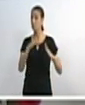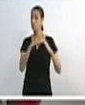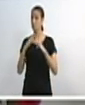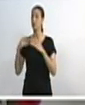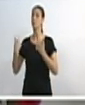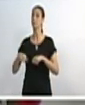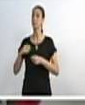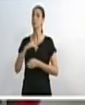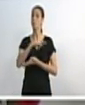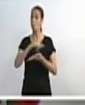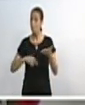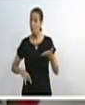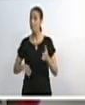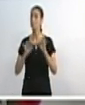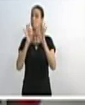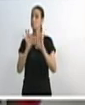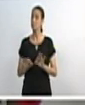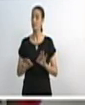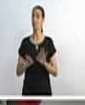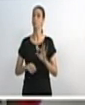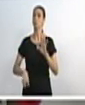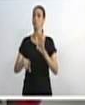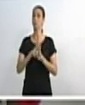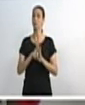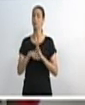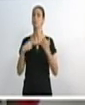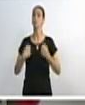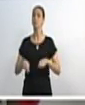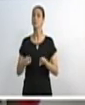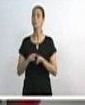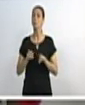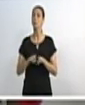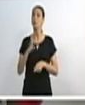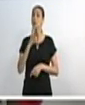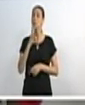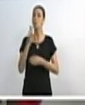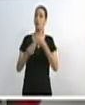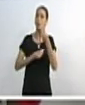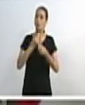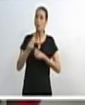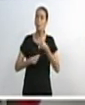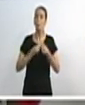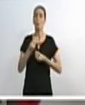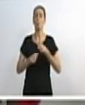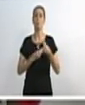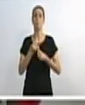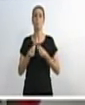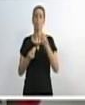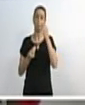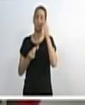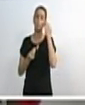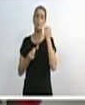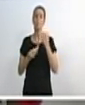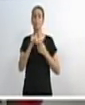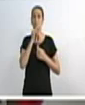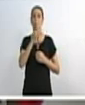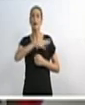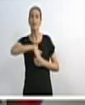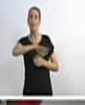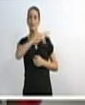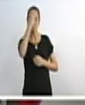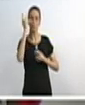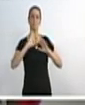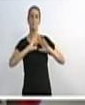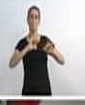documentos legalizados. Precisam de um pouco do conhecimento de que forma poder trazer as suas subvenções. E